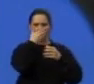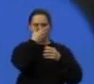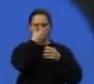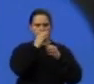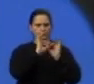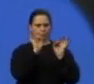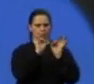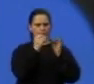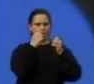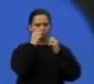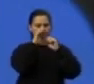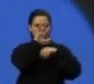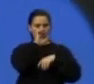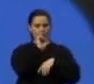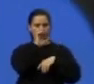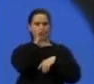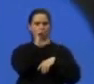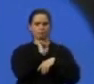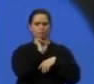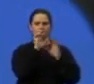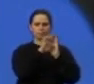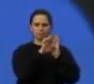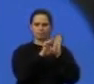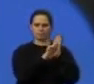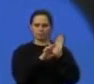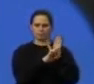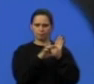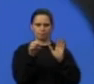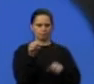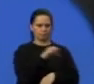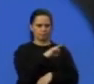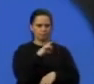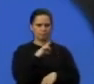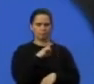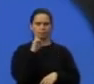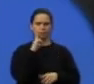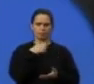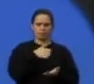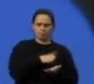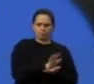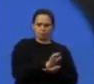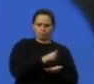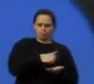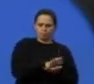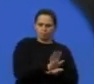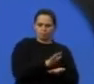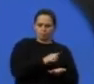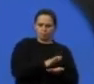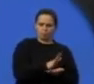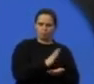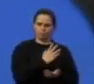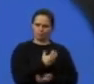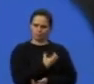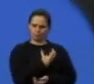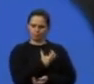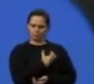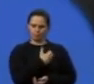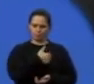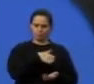apesar da nova diretriz relacionada à ressuscitação cardiorrespiratória